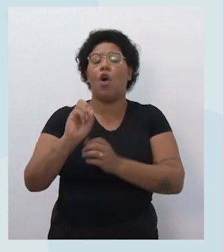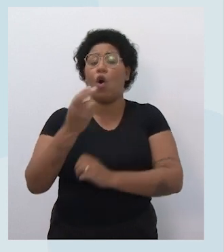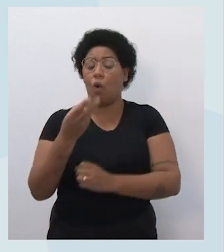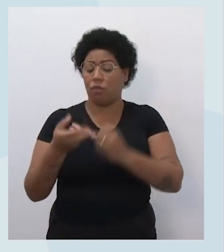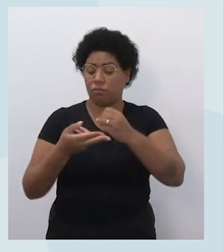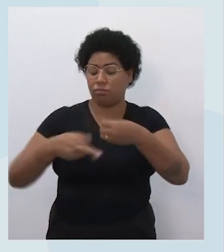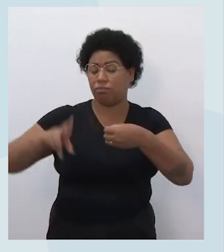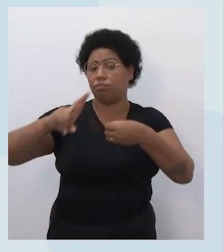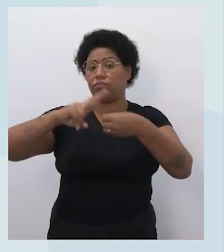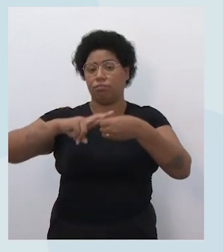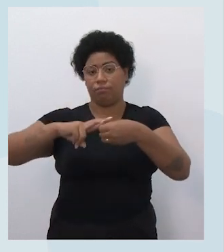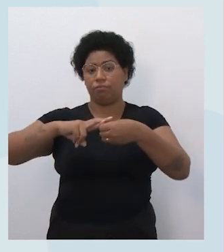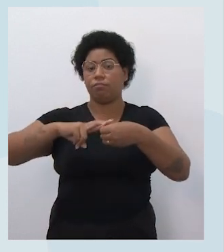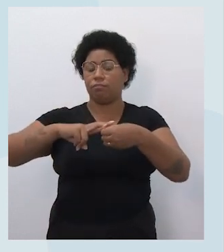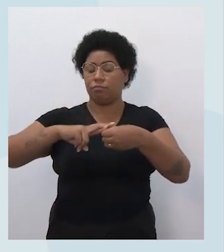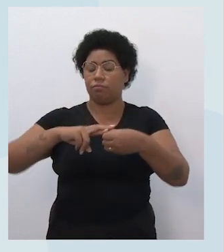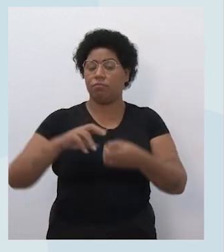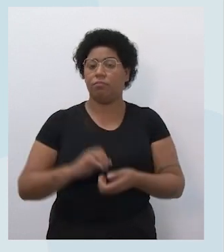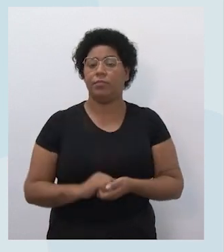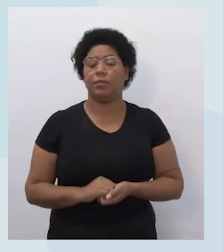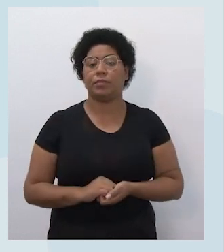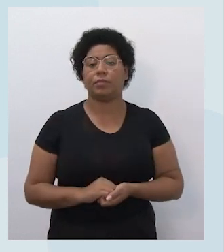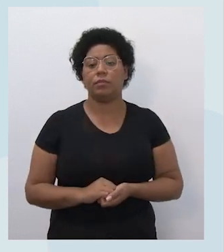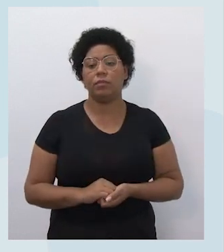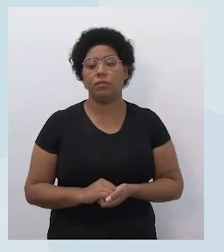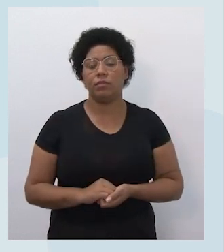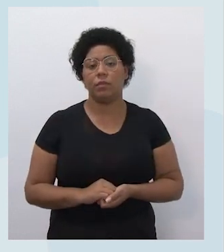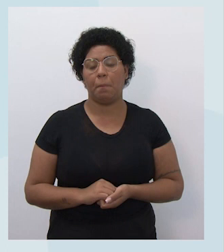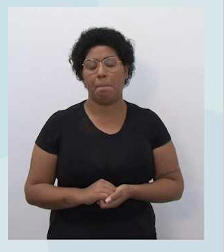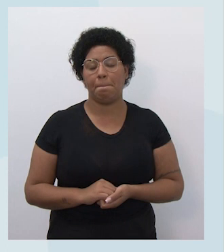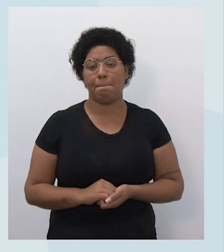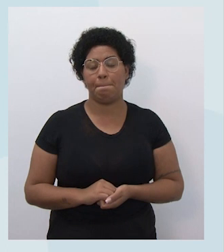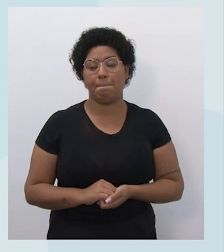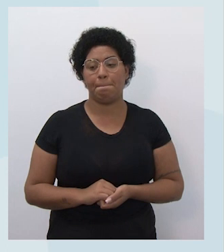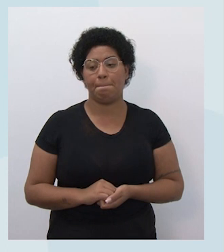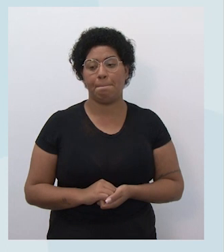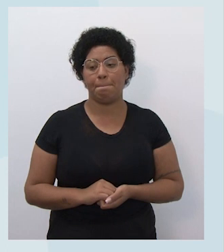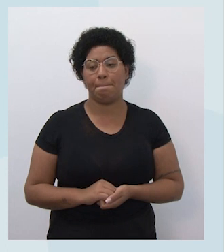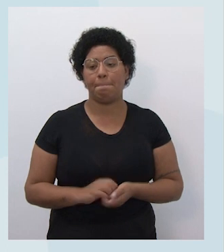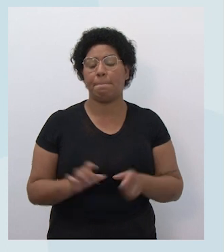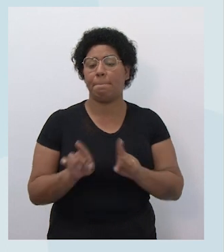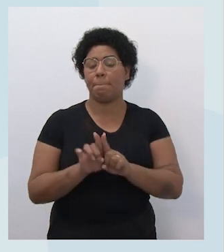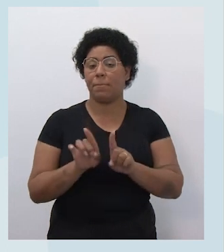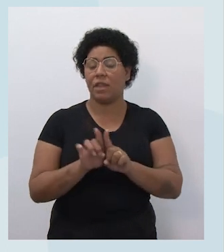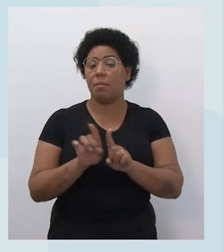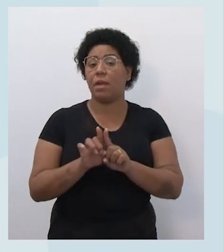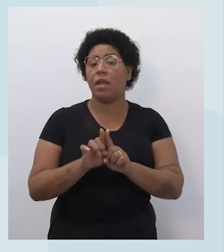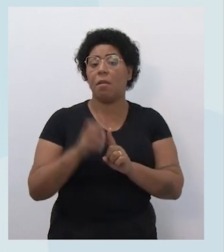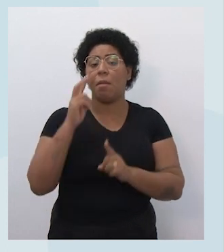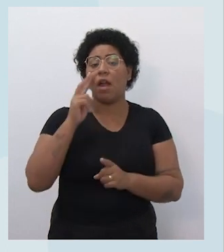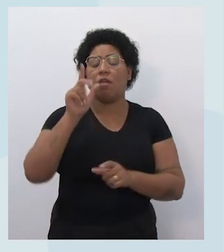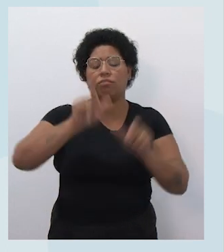recuperação contínua, né, de forma a minimizar as defasagens, as dificuldades que ainda possam